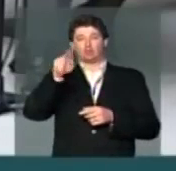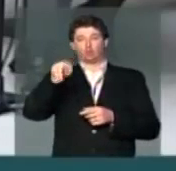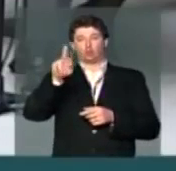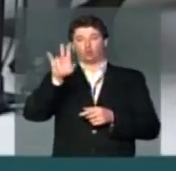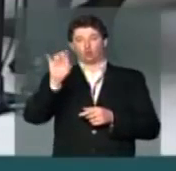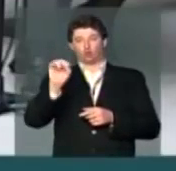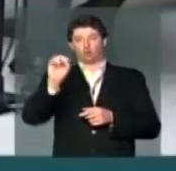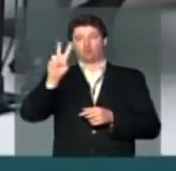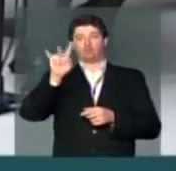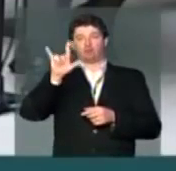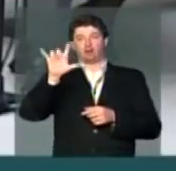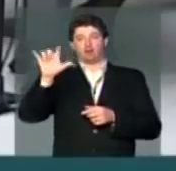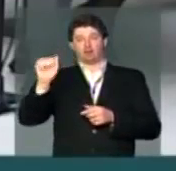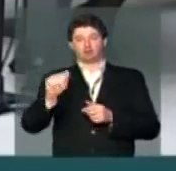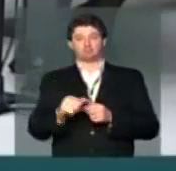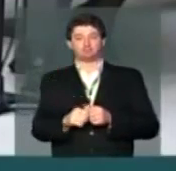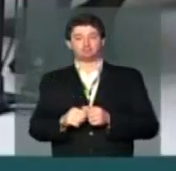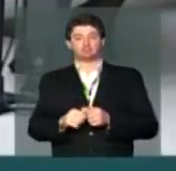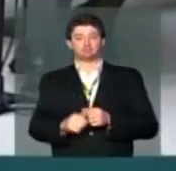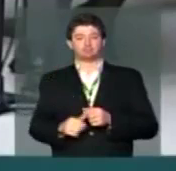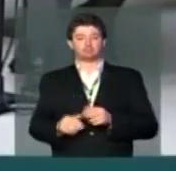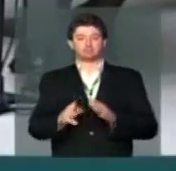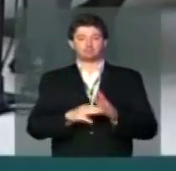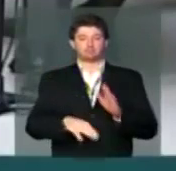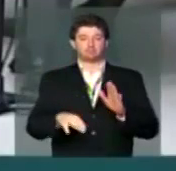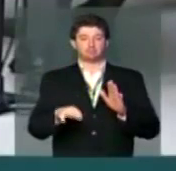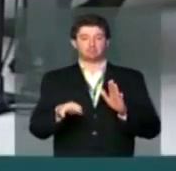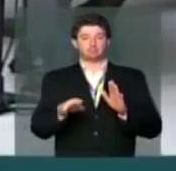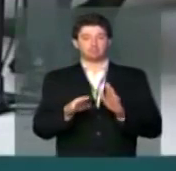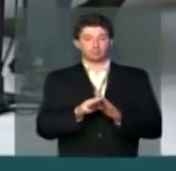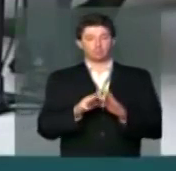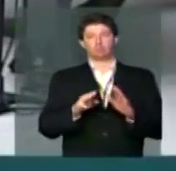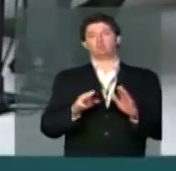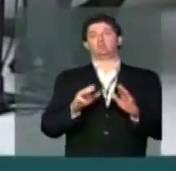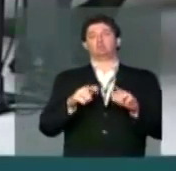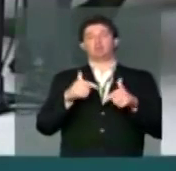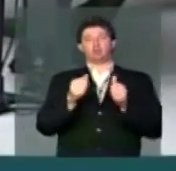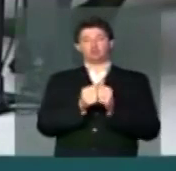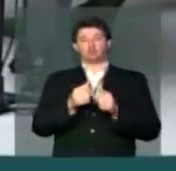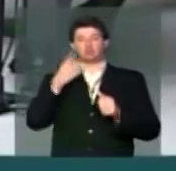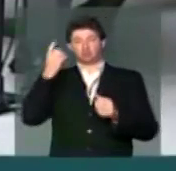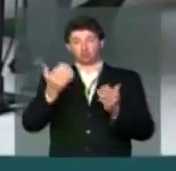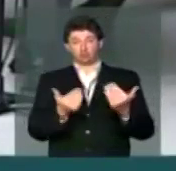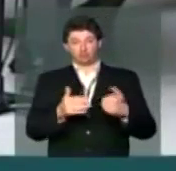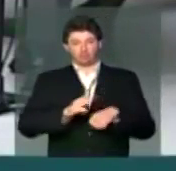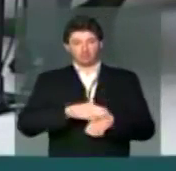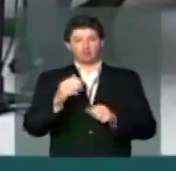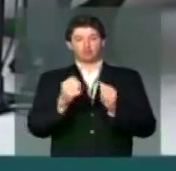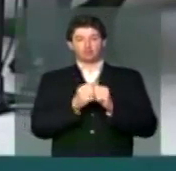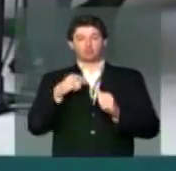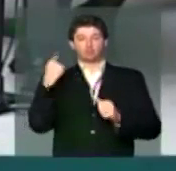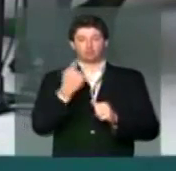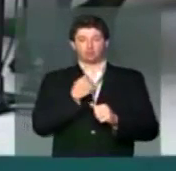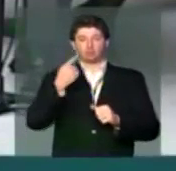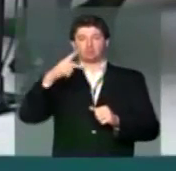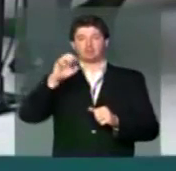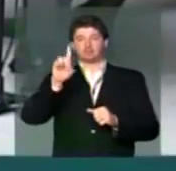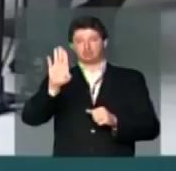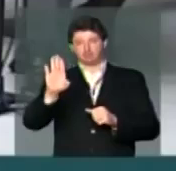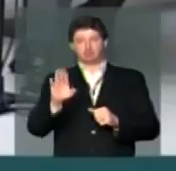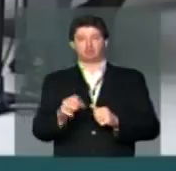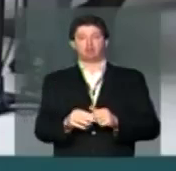queria parabenizar, mesmo com toda a juventude, fazendo um grande trabalho aqui no Congresso Nacional, junto com a nossa bancada do